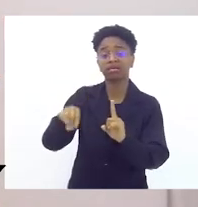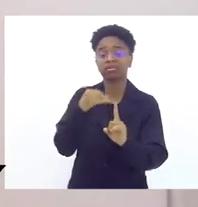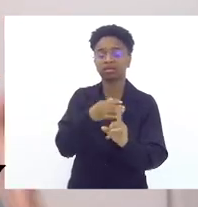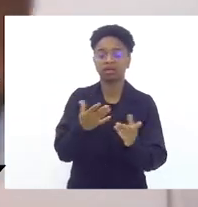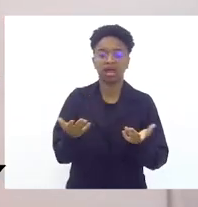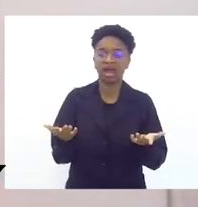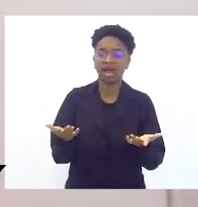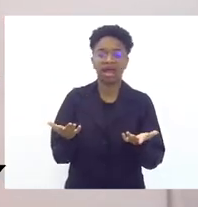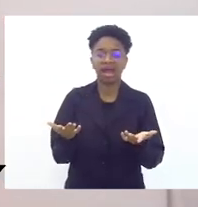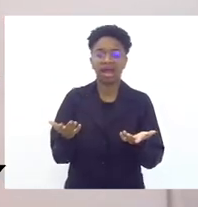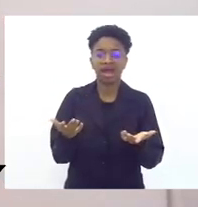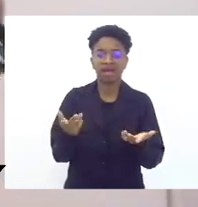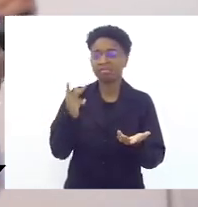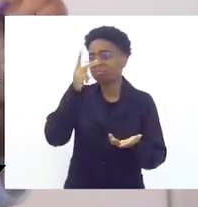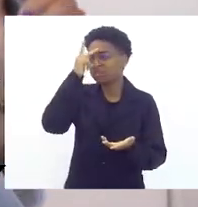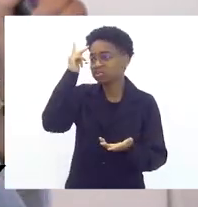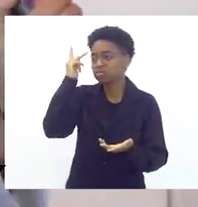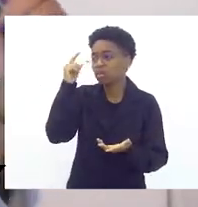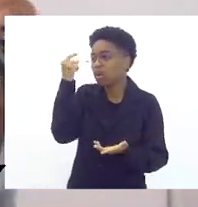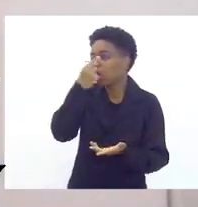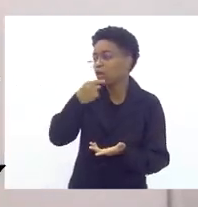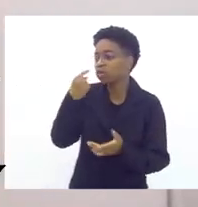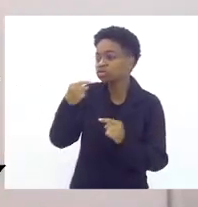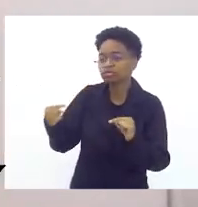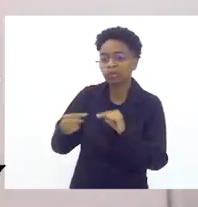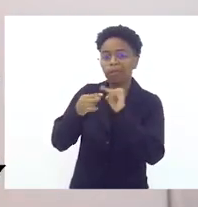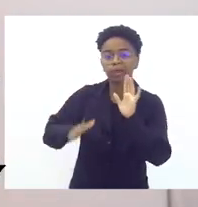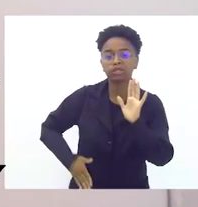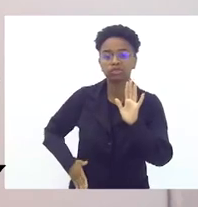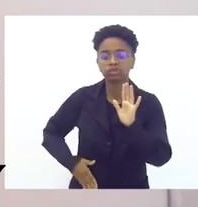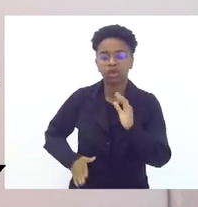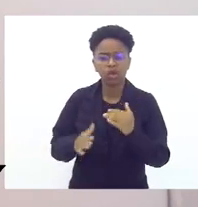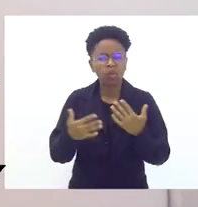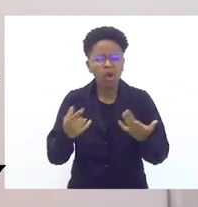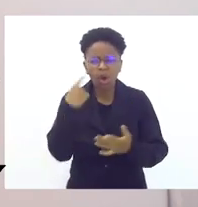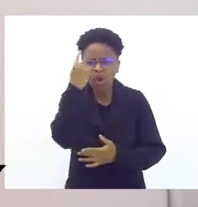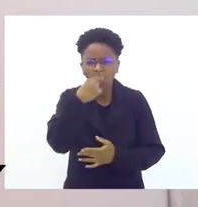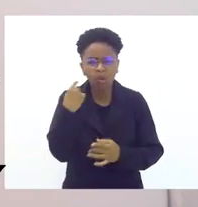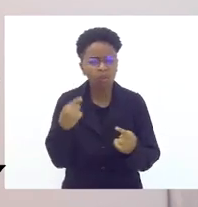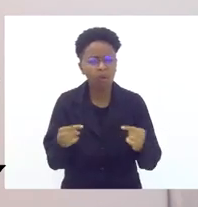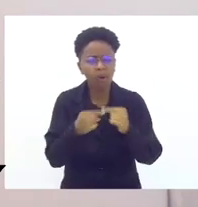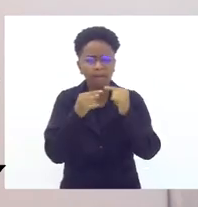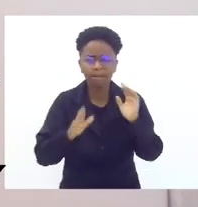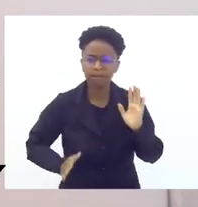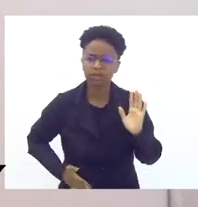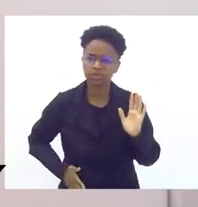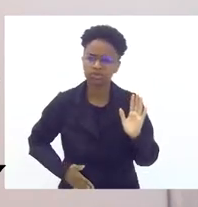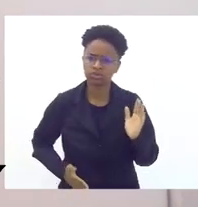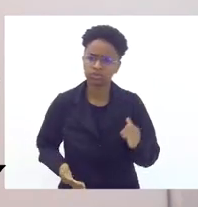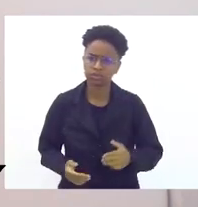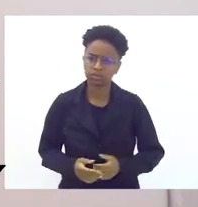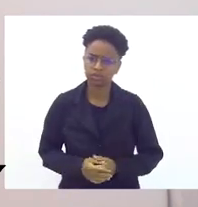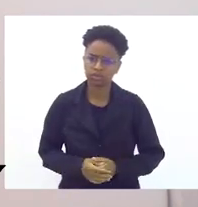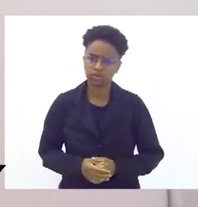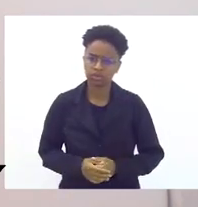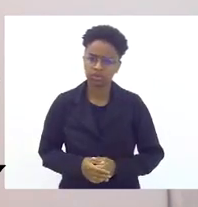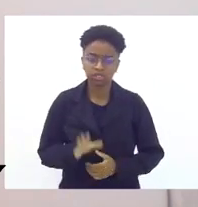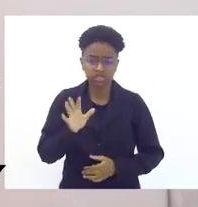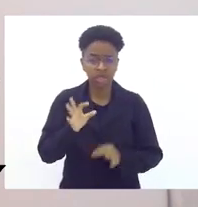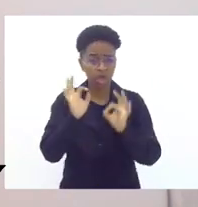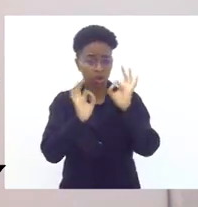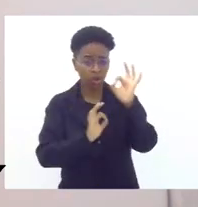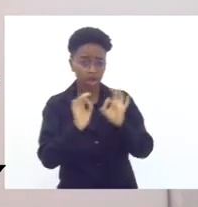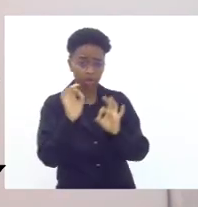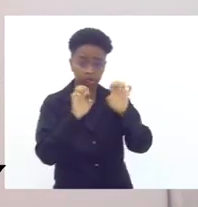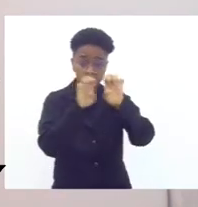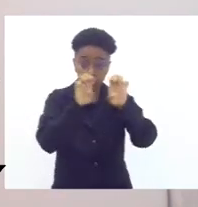foi uma pessoa que tem cara de bandido Qual é a cara de bandido que se organizou e se